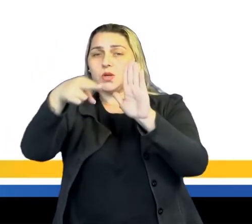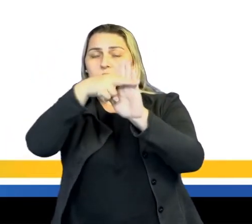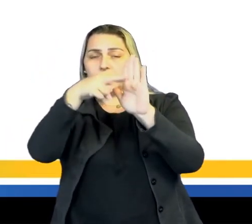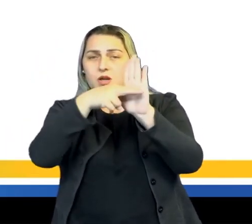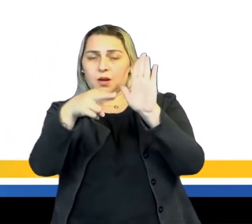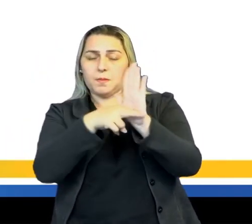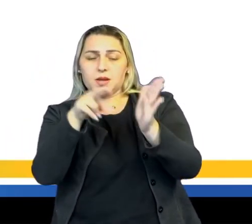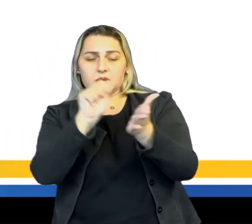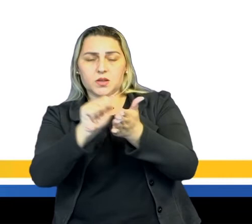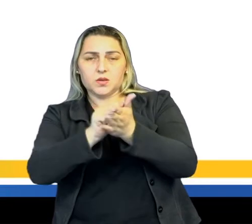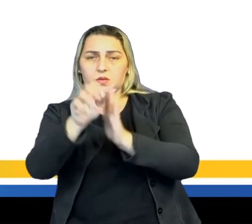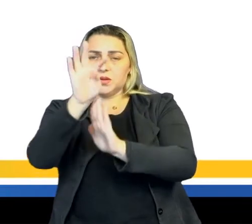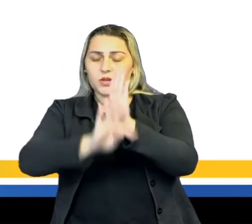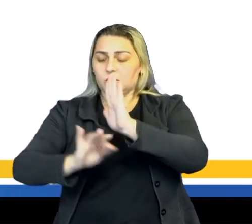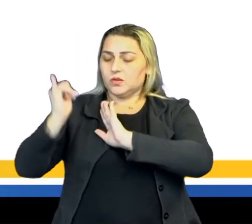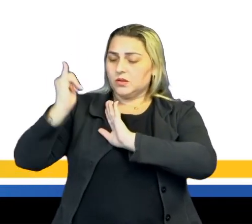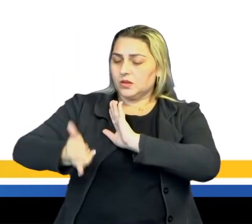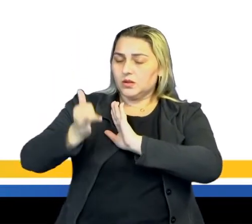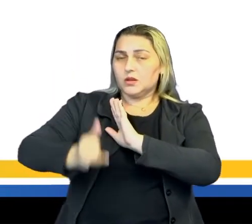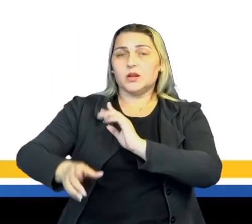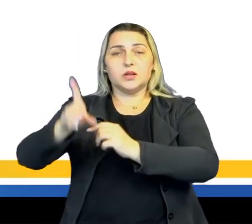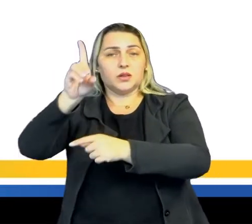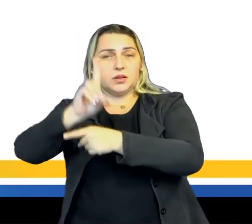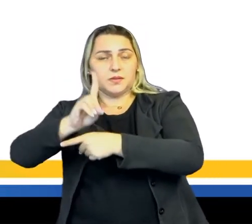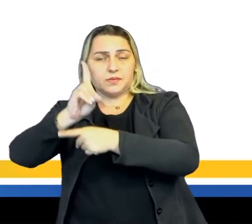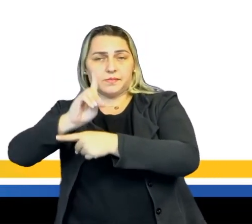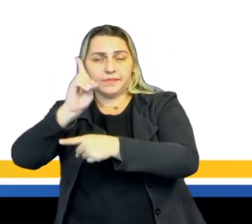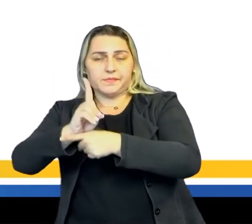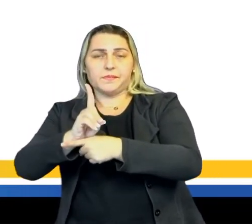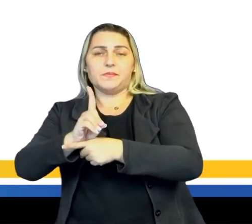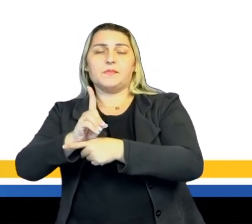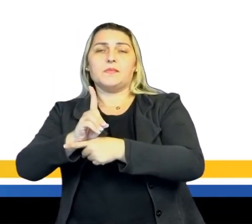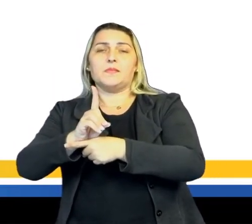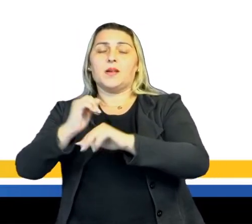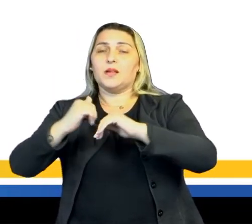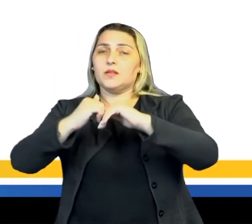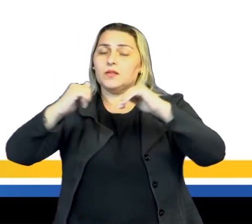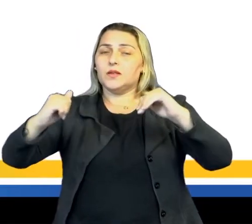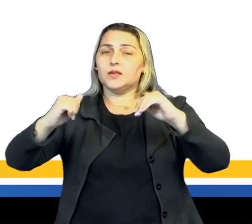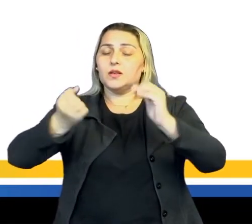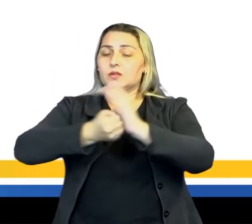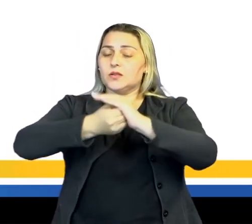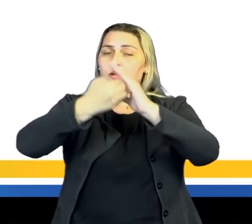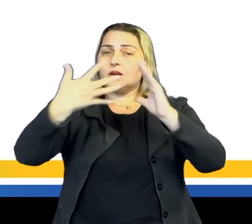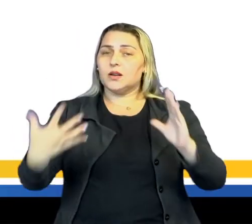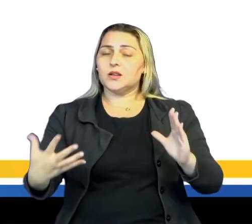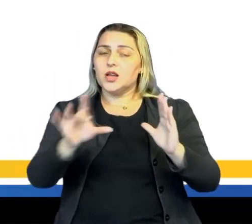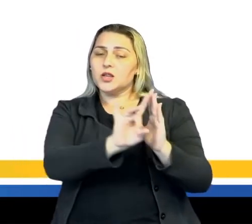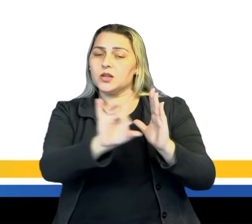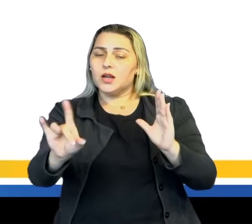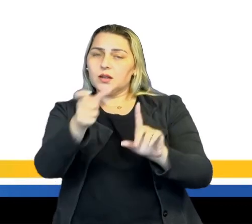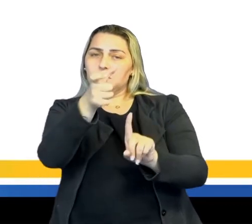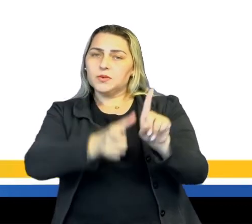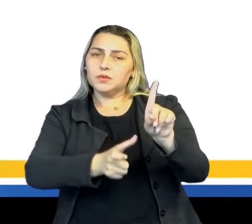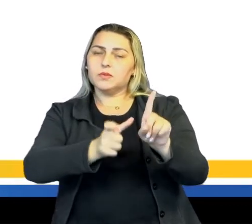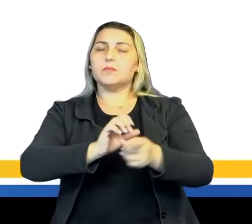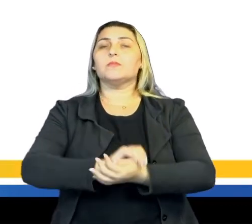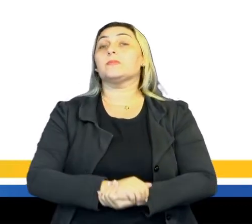regras para escrever um texto narrativo. Ou é a letra D, a divisão de características de cada